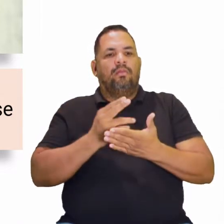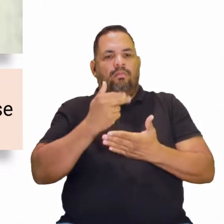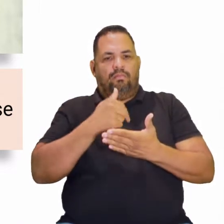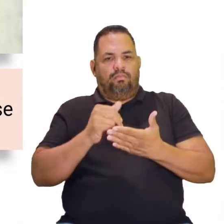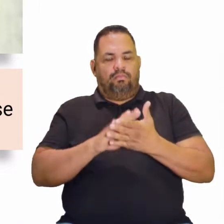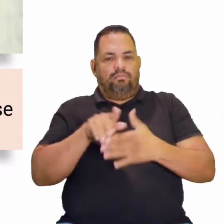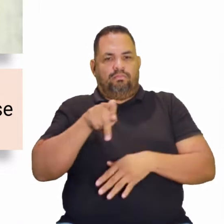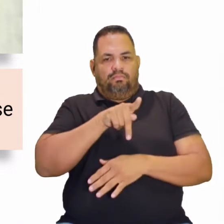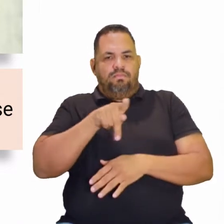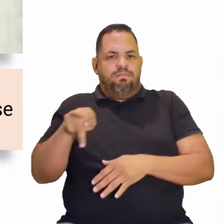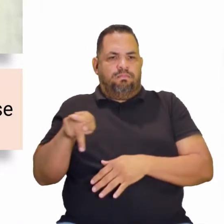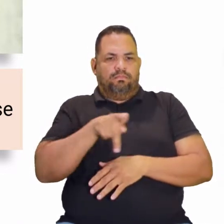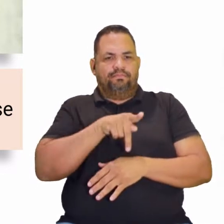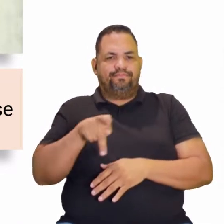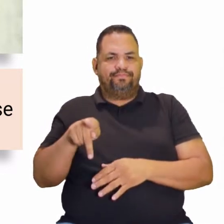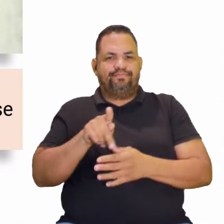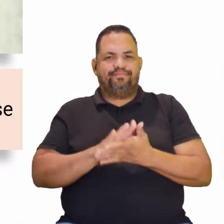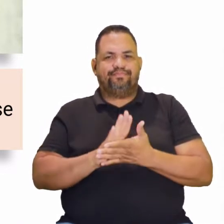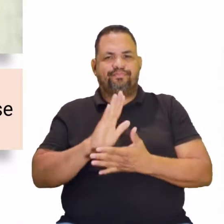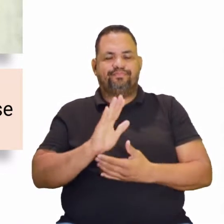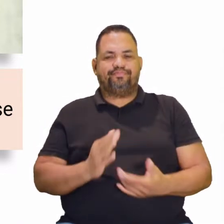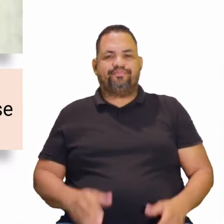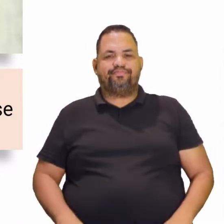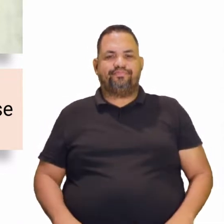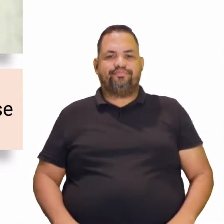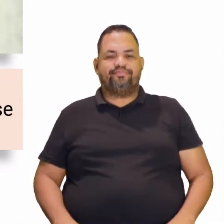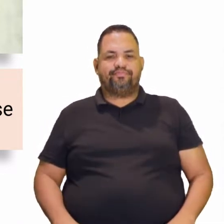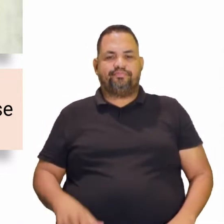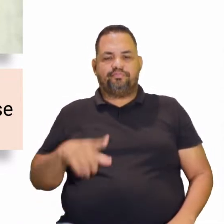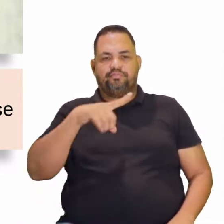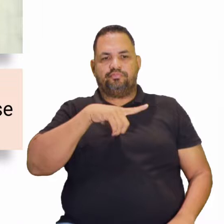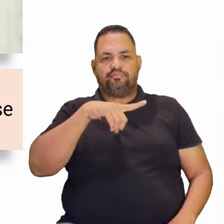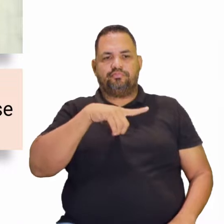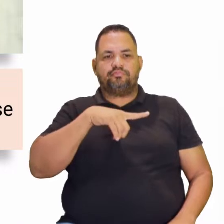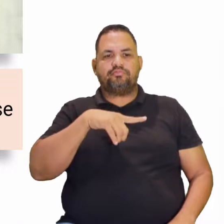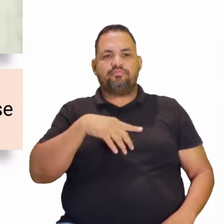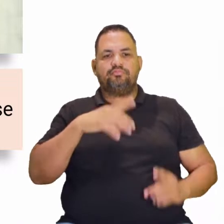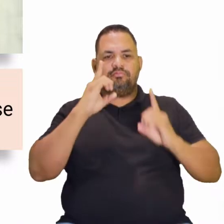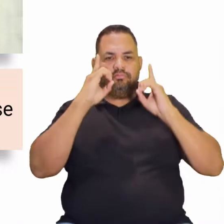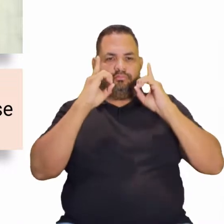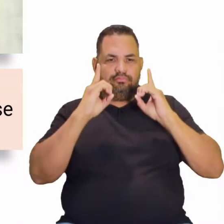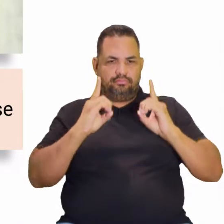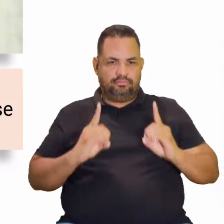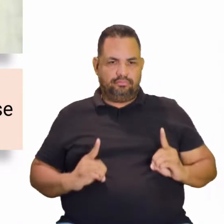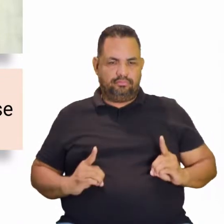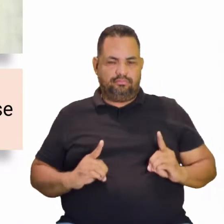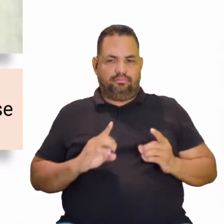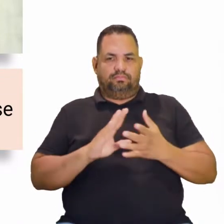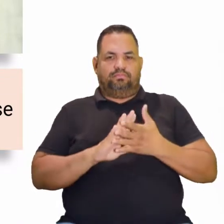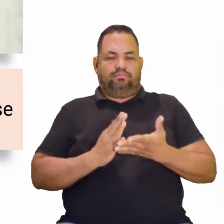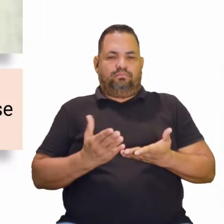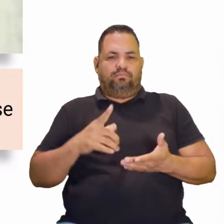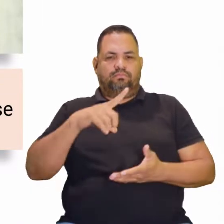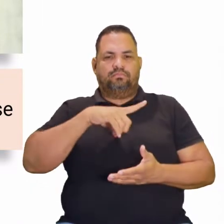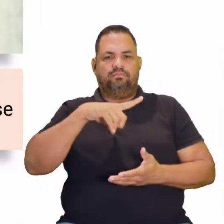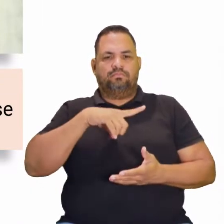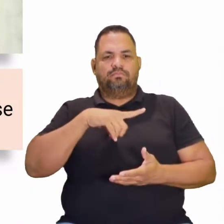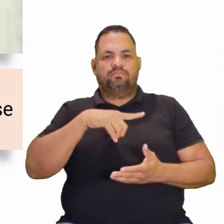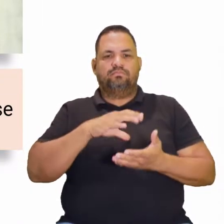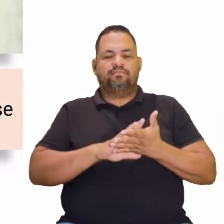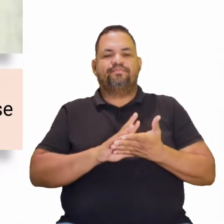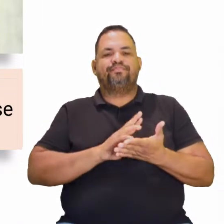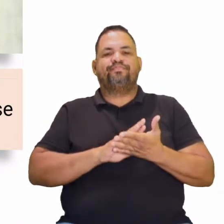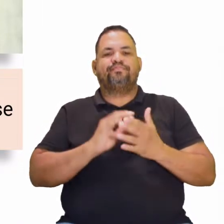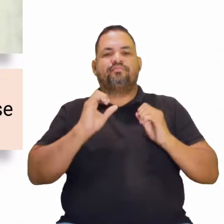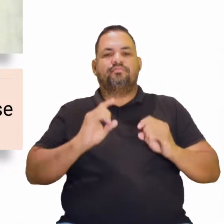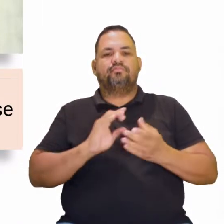também professora. Então, ela era portadora de deficiência motora, né, tinha uma dificuldade nos movimentos,